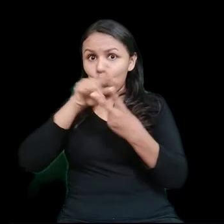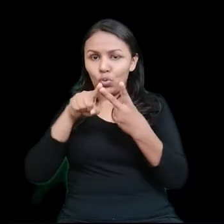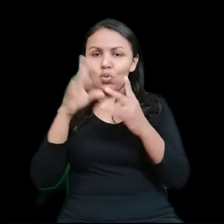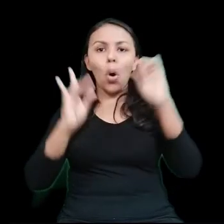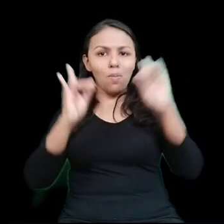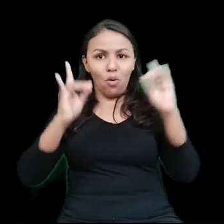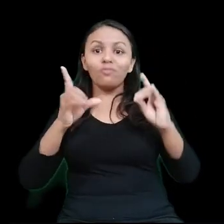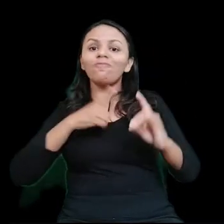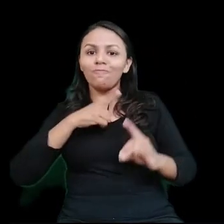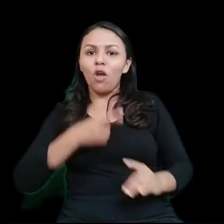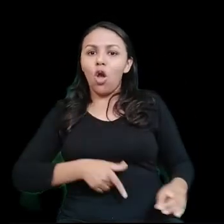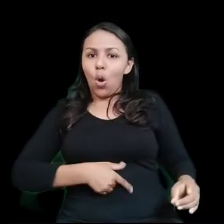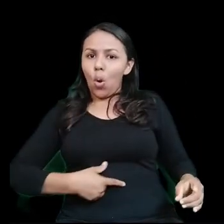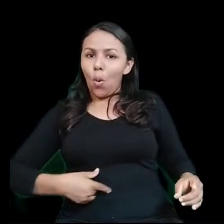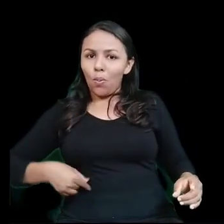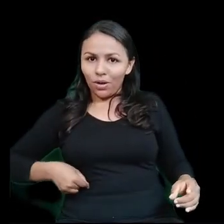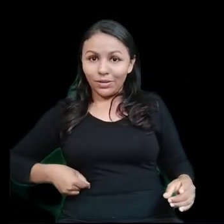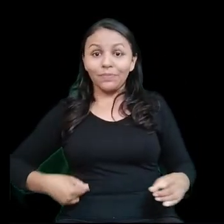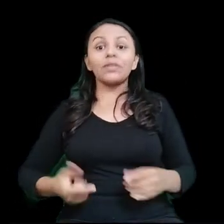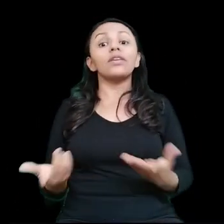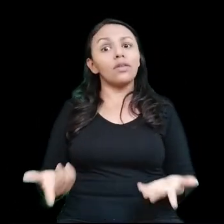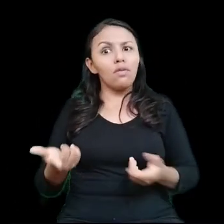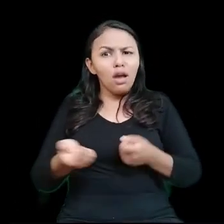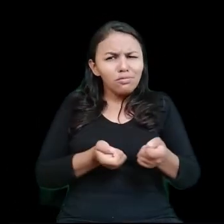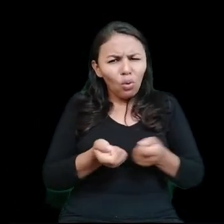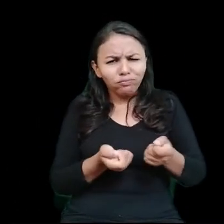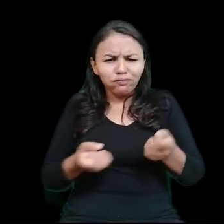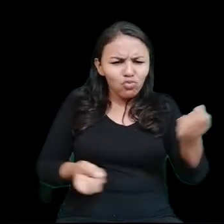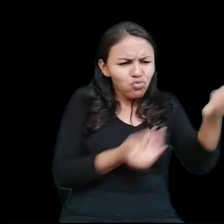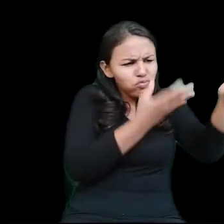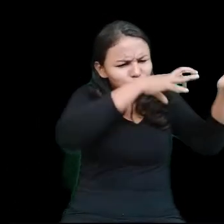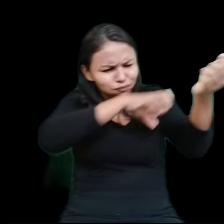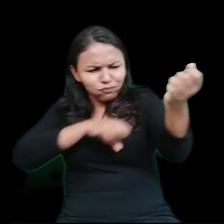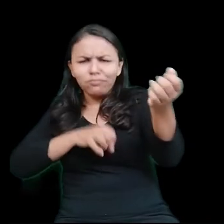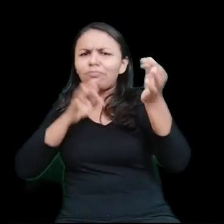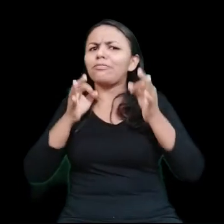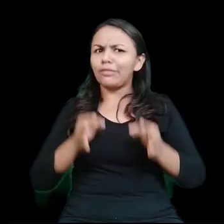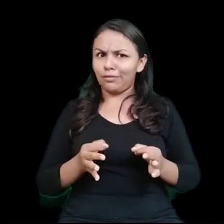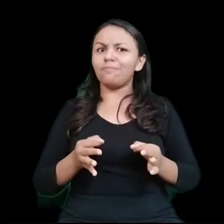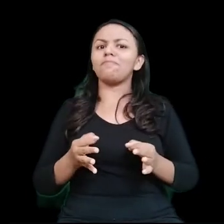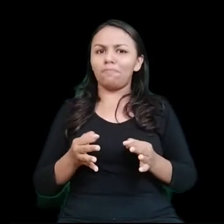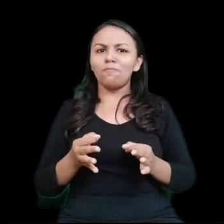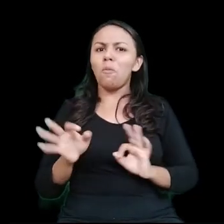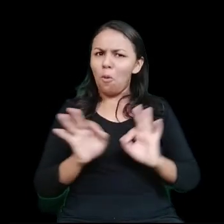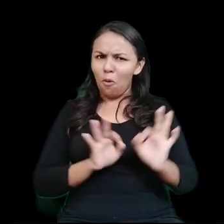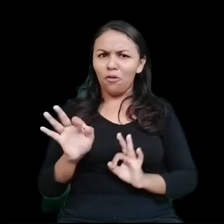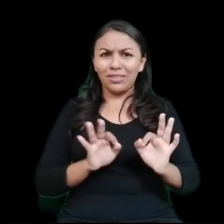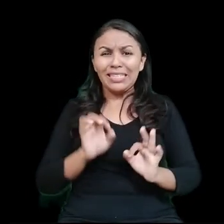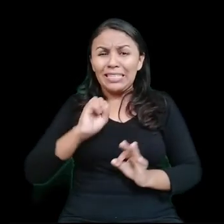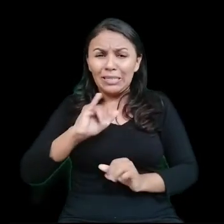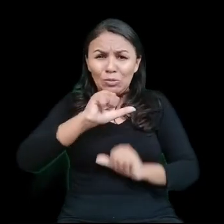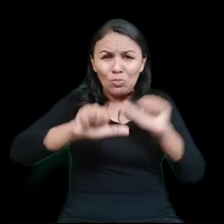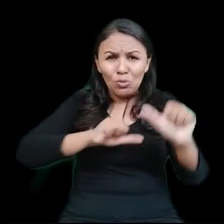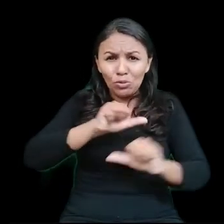pâncreas. Veja que esse controle ele é muito bem feito, muito refinado, e alterações nesses